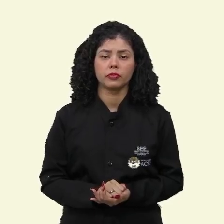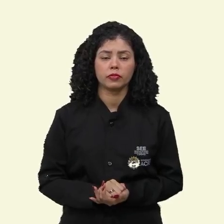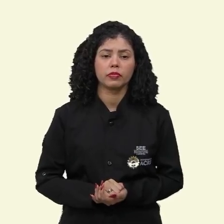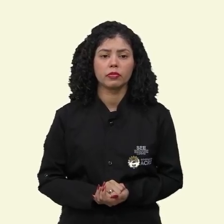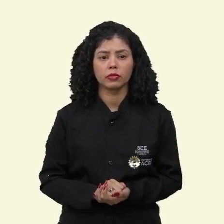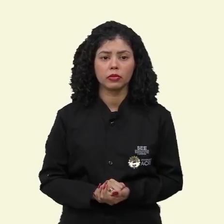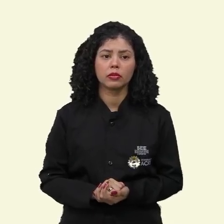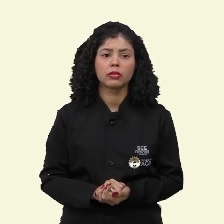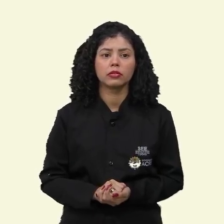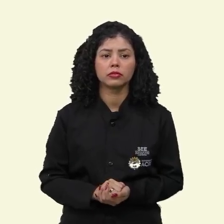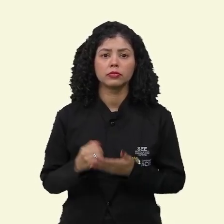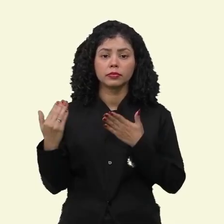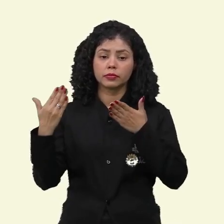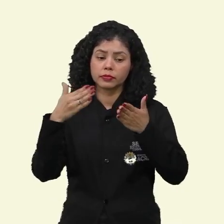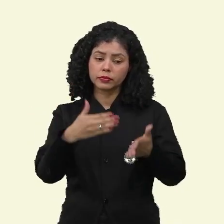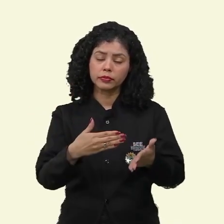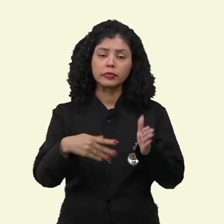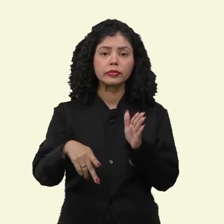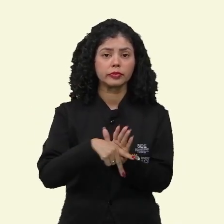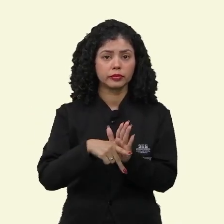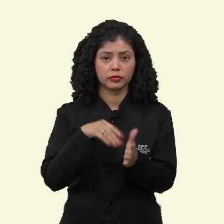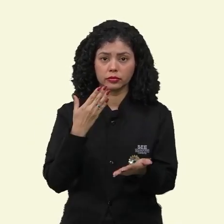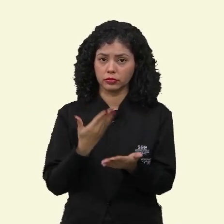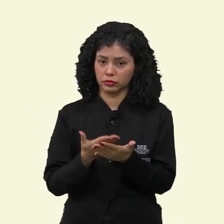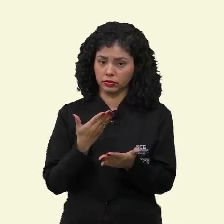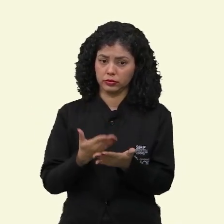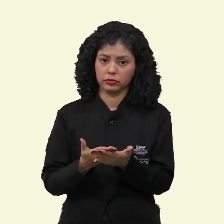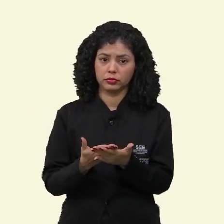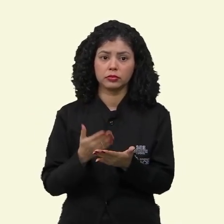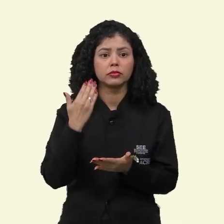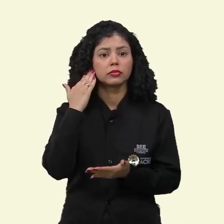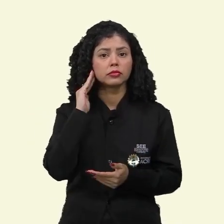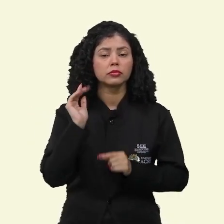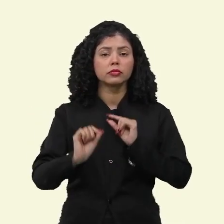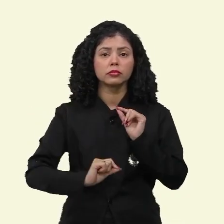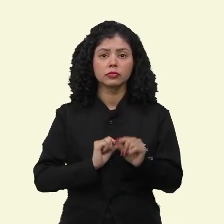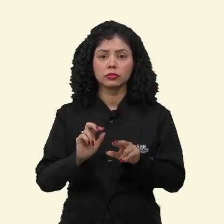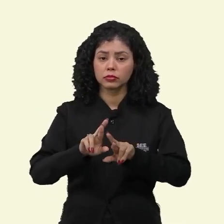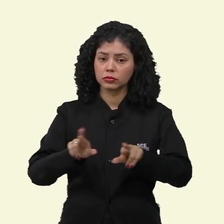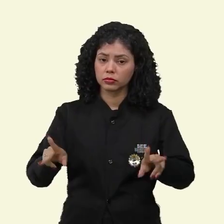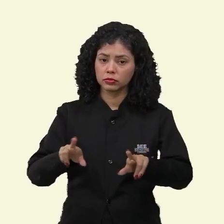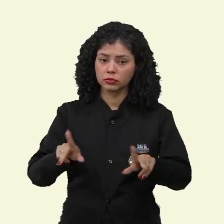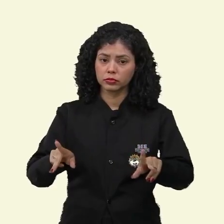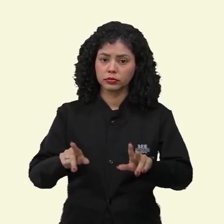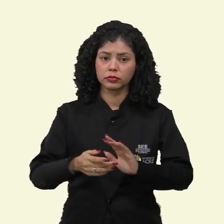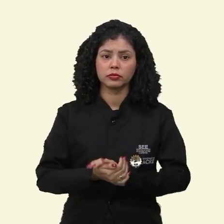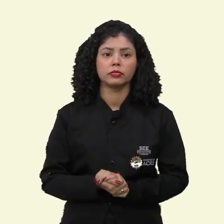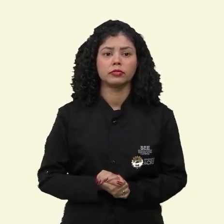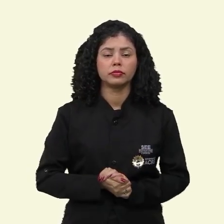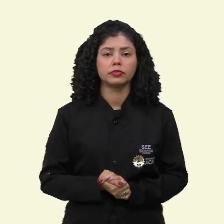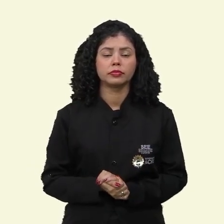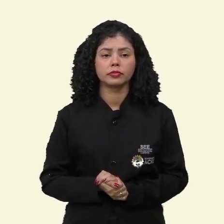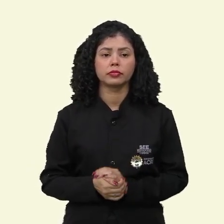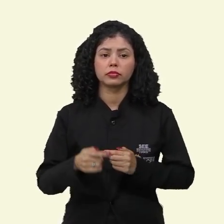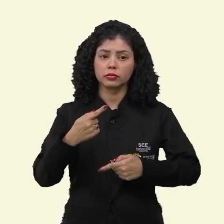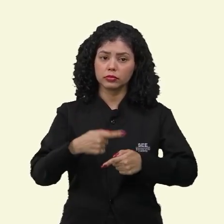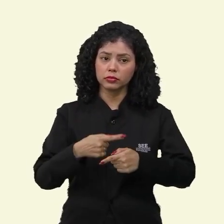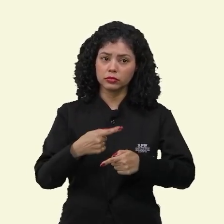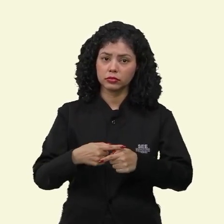os nossos objetivos dessa aula é compreender as diferenças entre